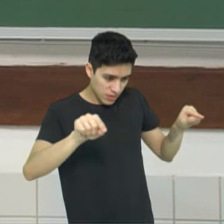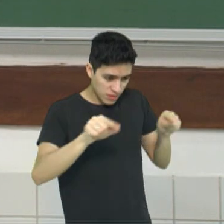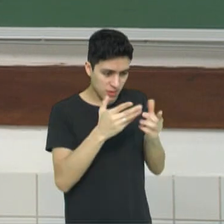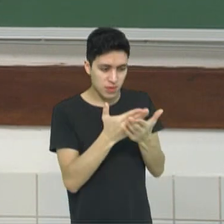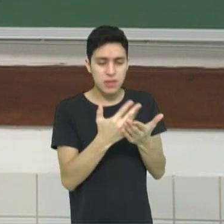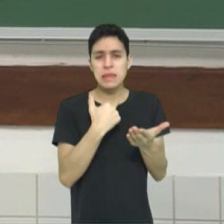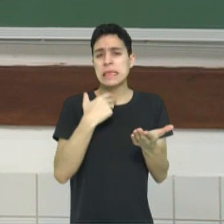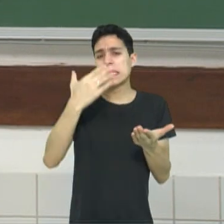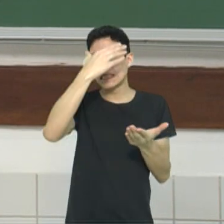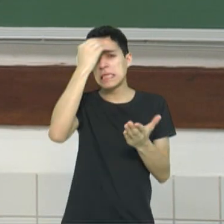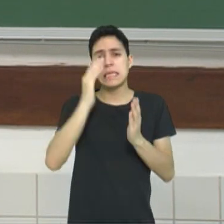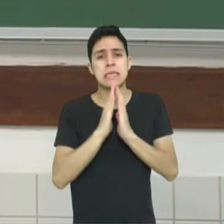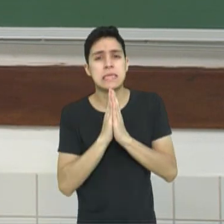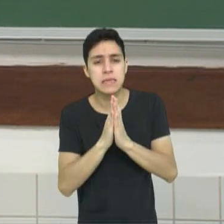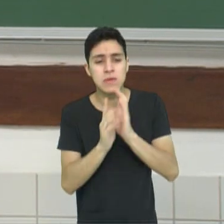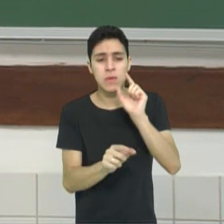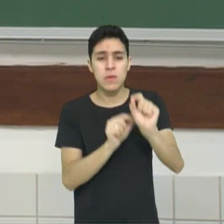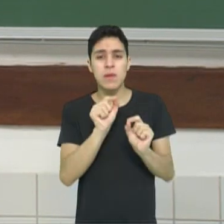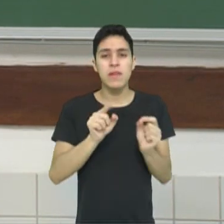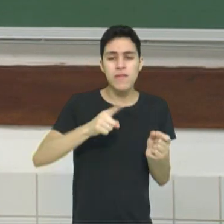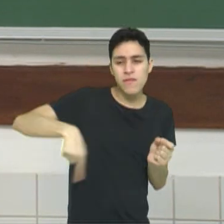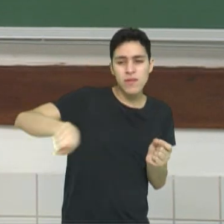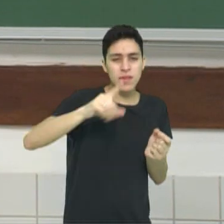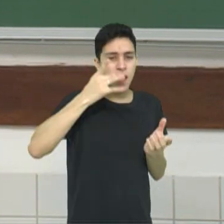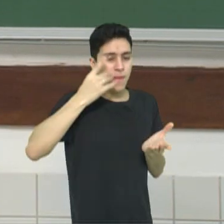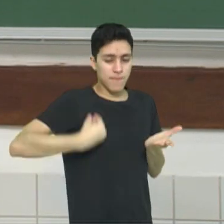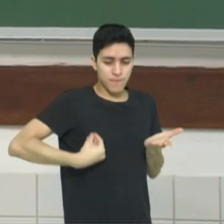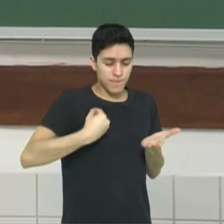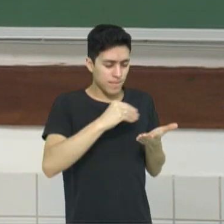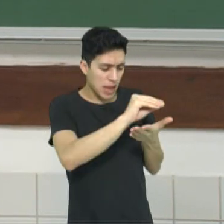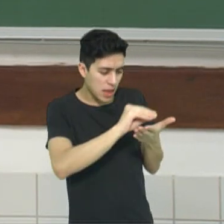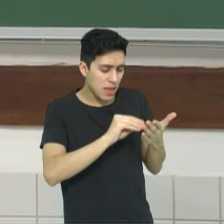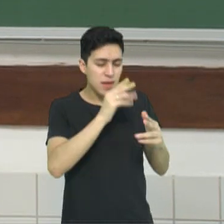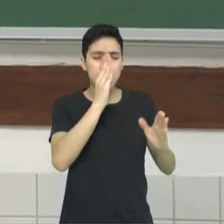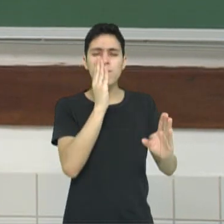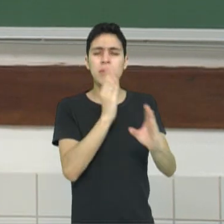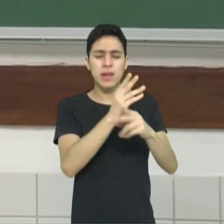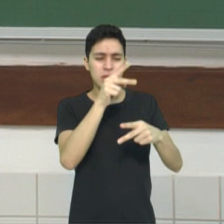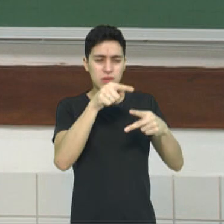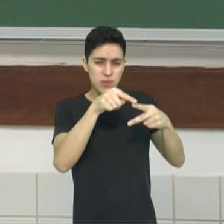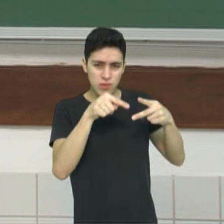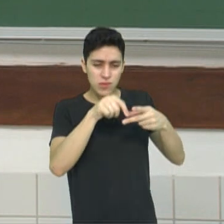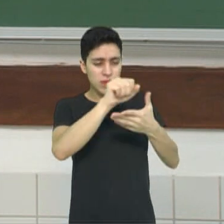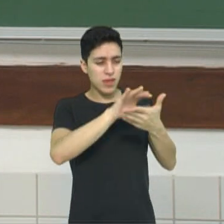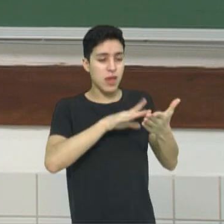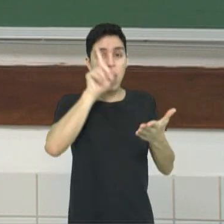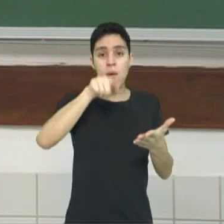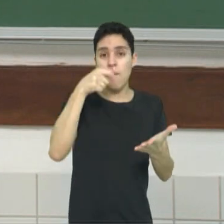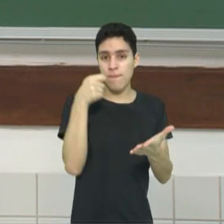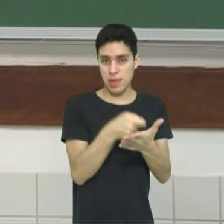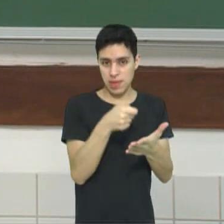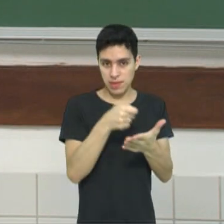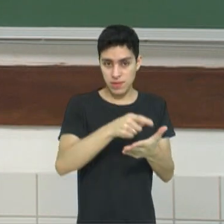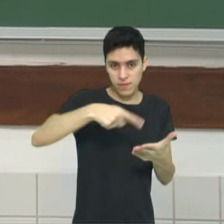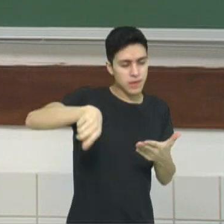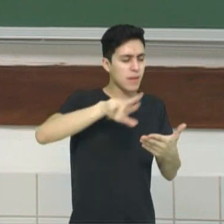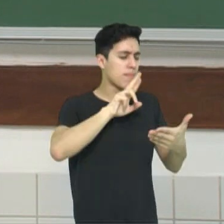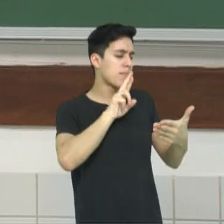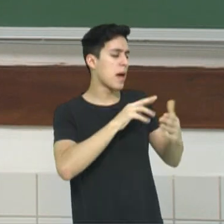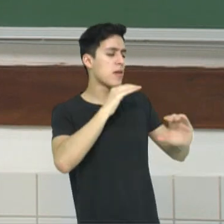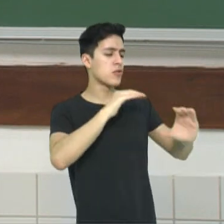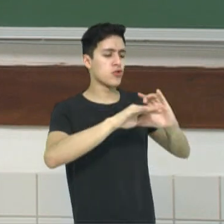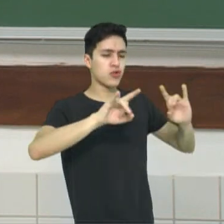por favor, de ir lá e registrar a sua frequência através das 2 atividades obrigatórias, ok? Vai lá, responde,